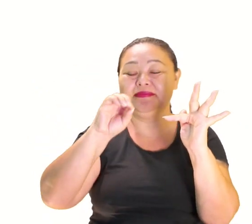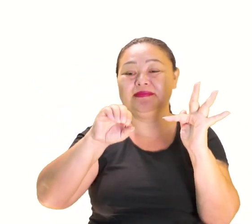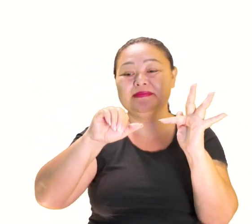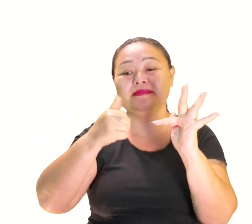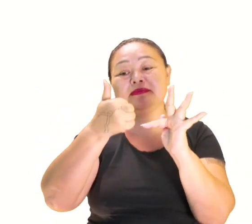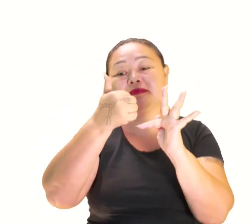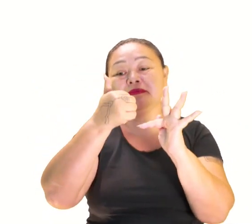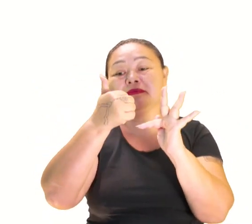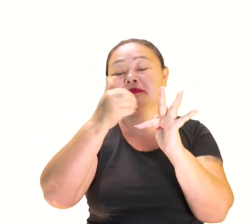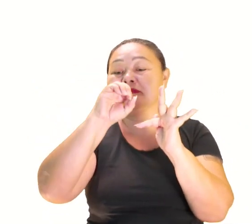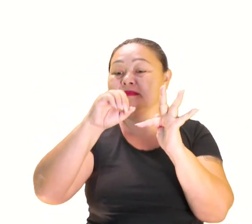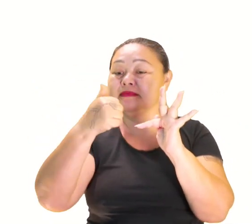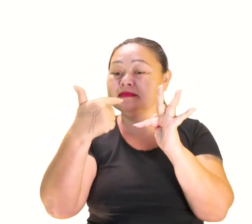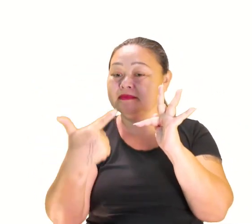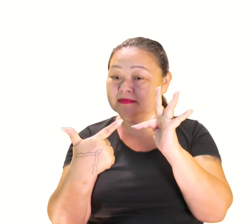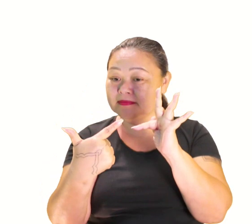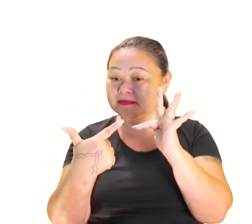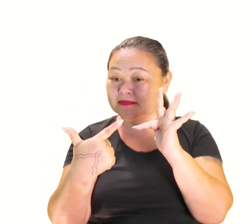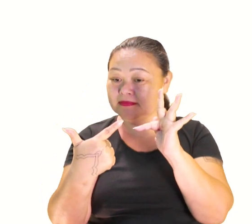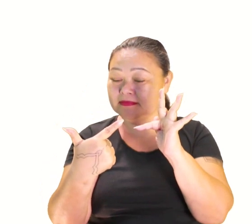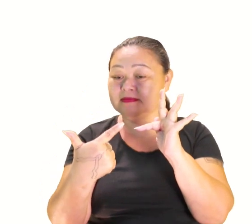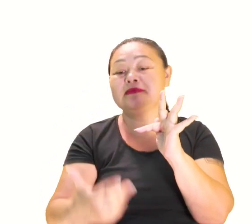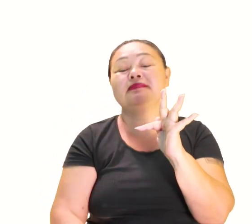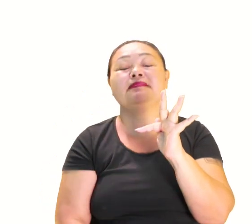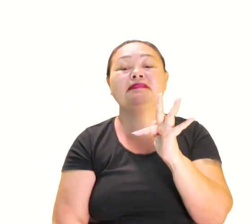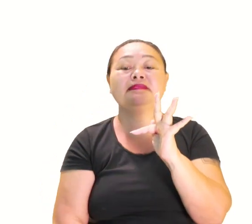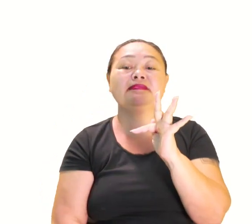log de x na base